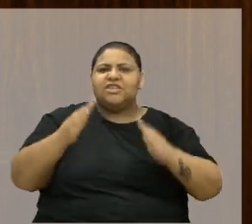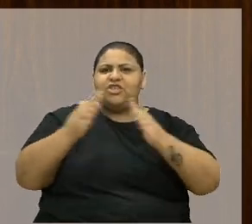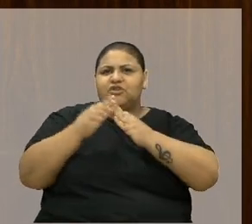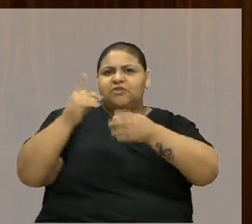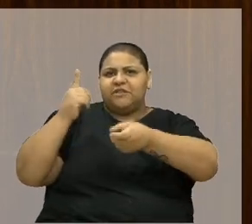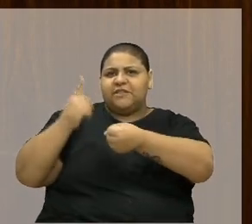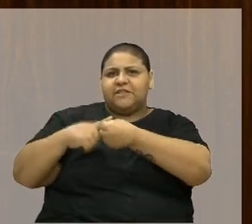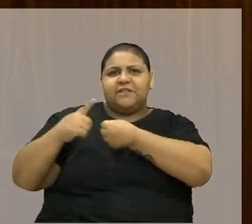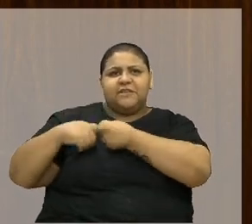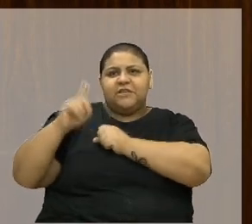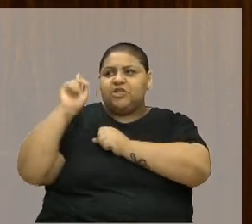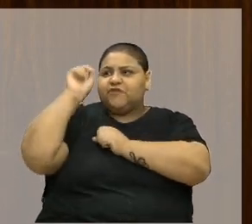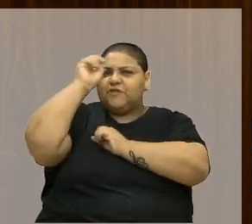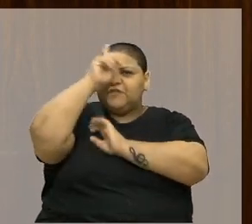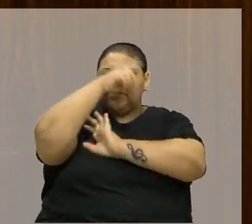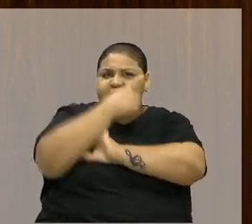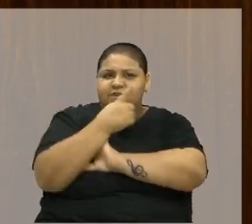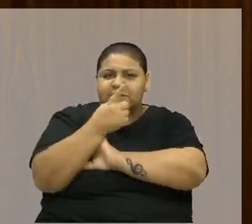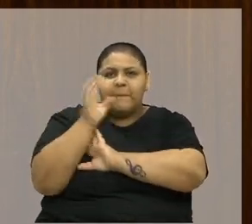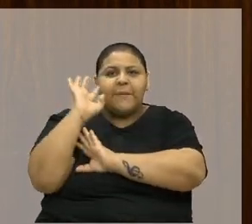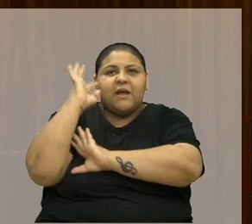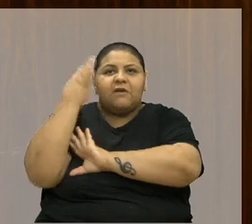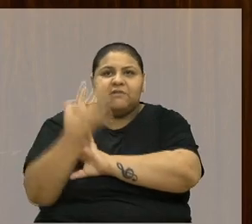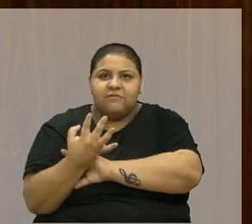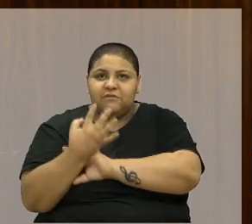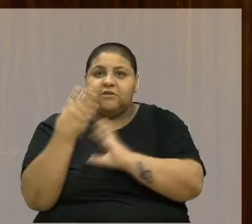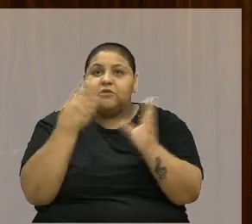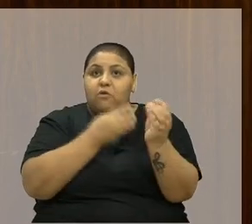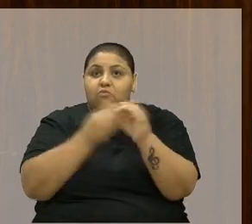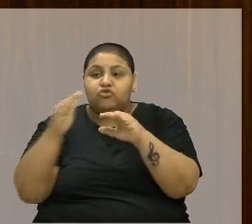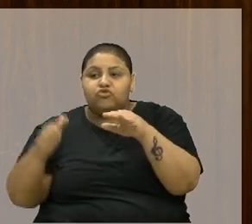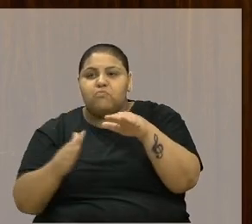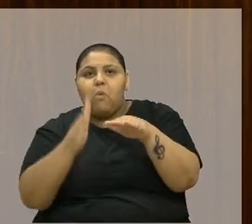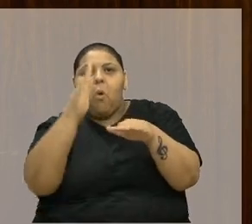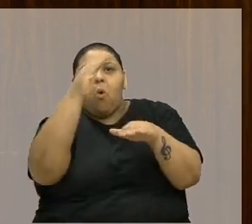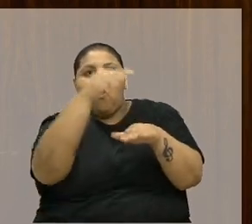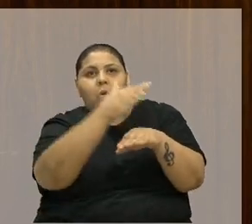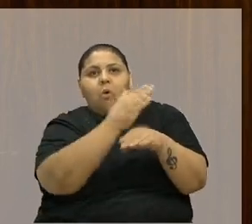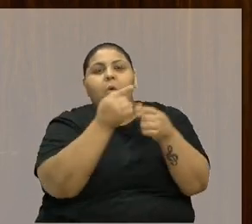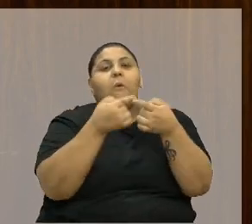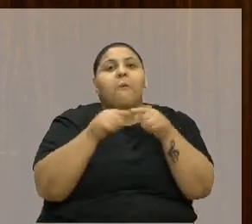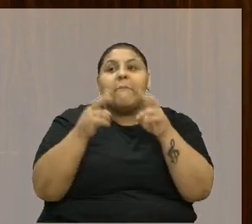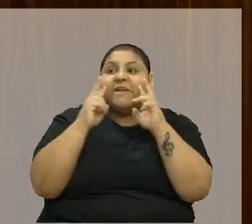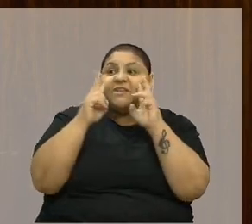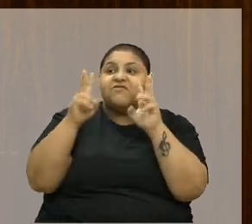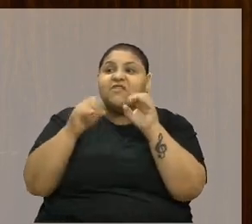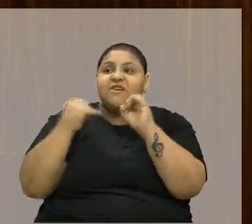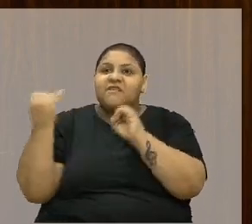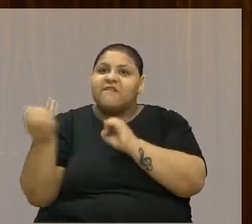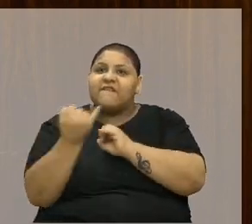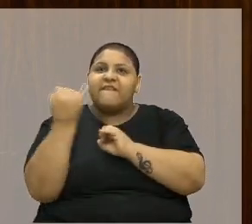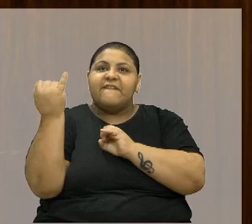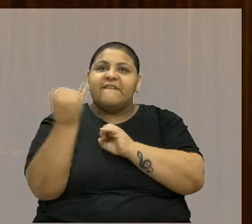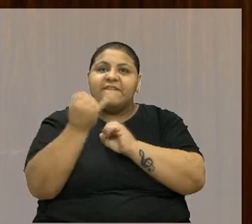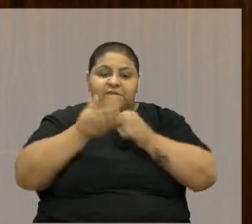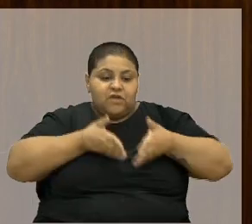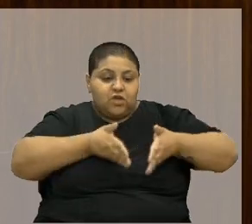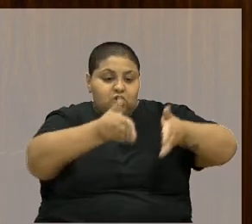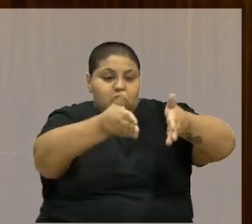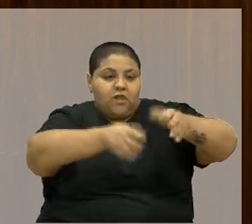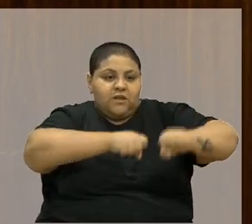cidade dificílima para que isso aconteça são muitos morros mas a gente vê a importância das ciclovias pra